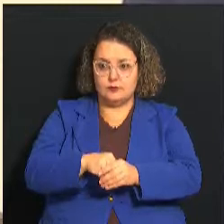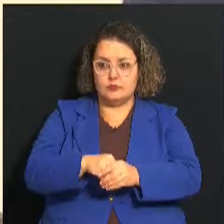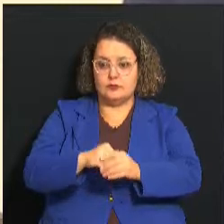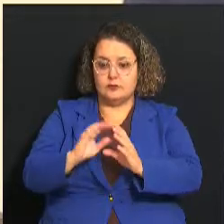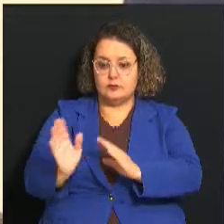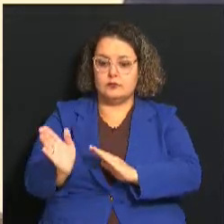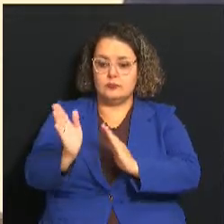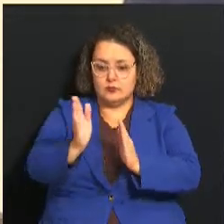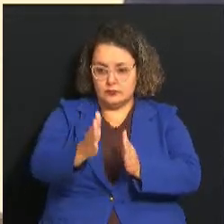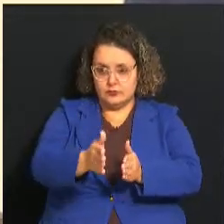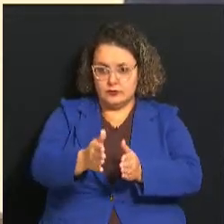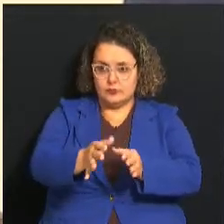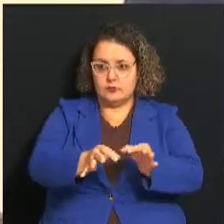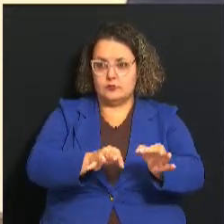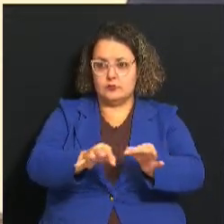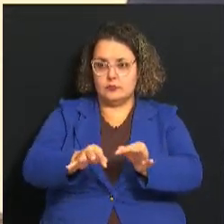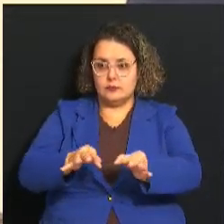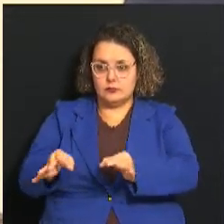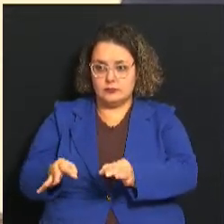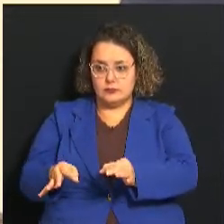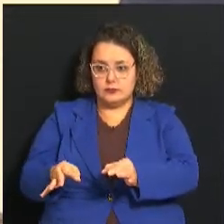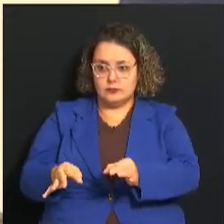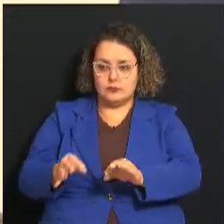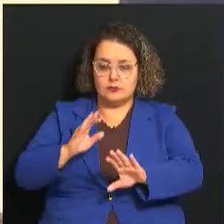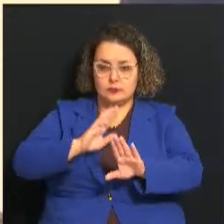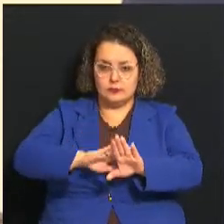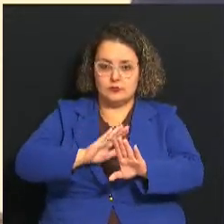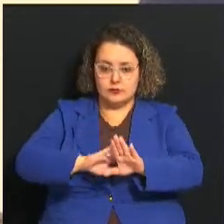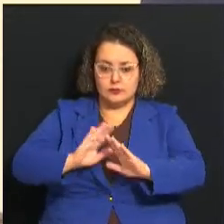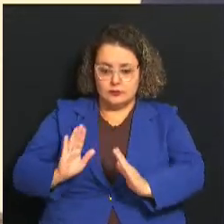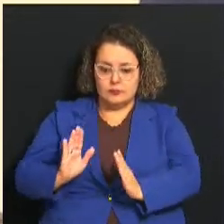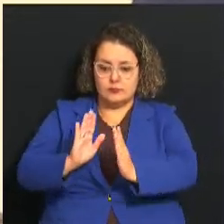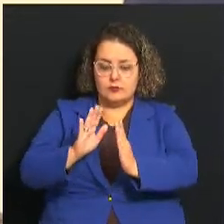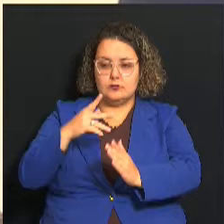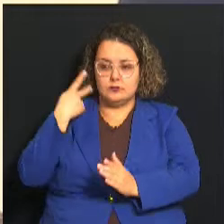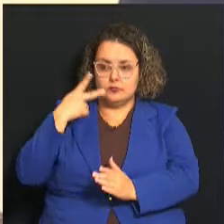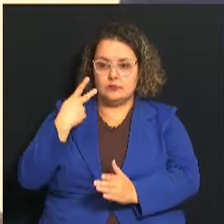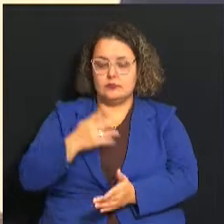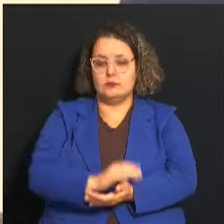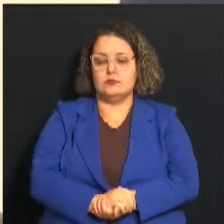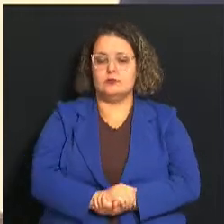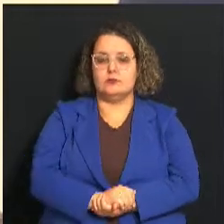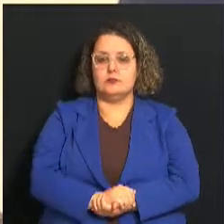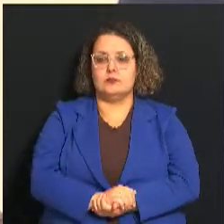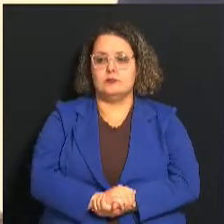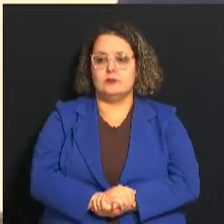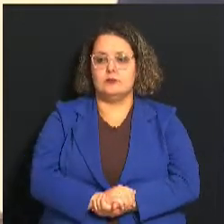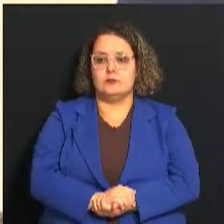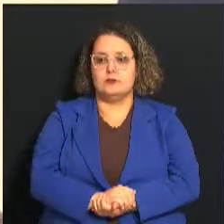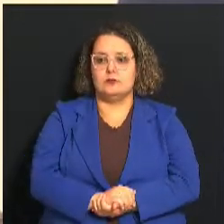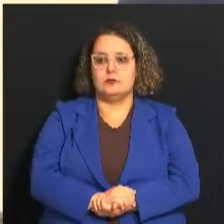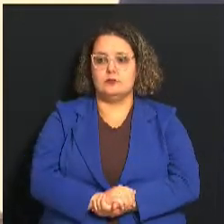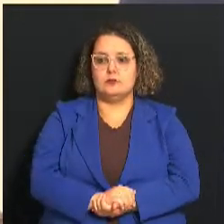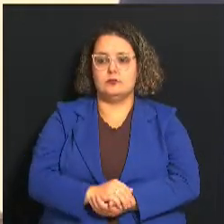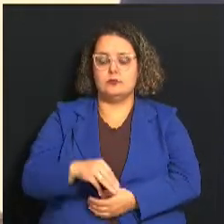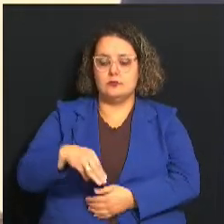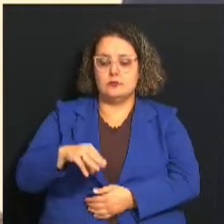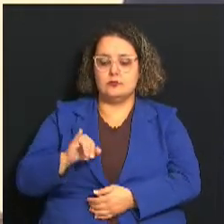direcionar a organização e o funcionamento da frente, né? Foi elaborada uma minuta de